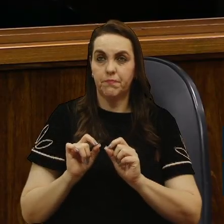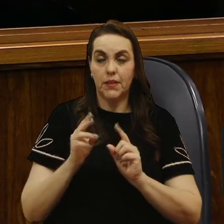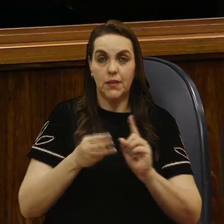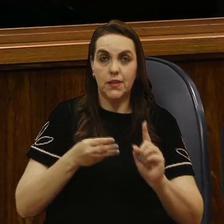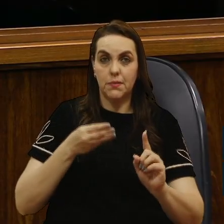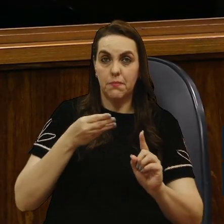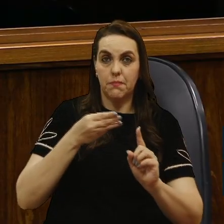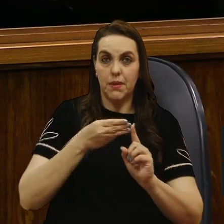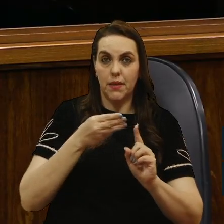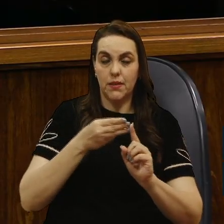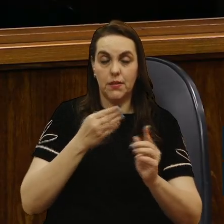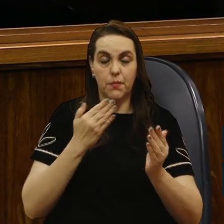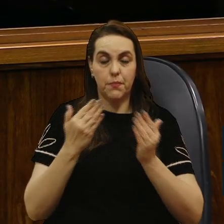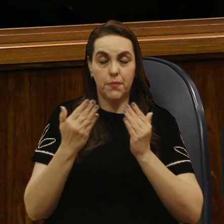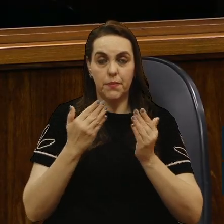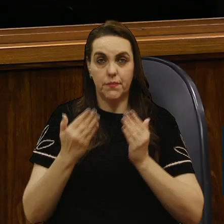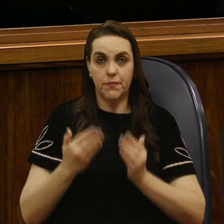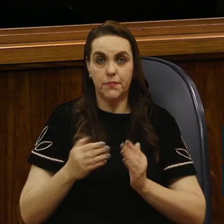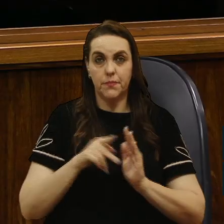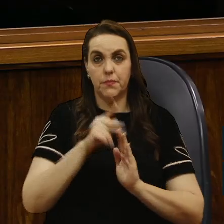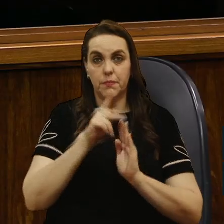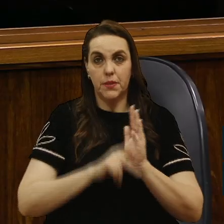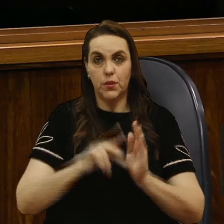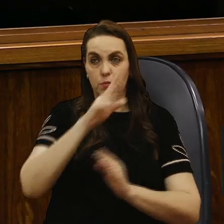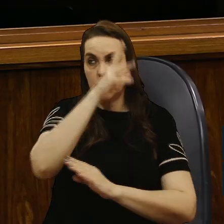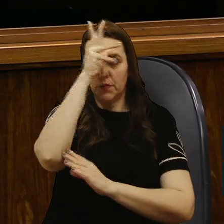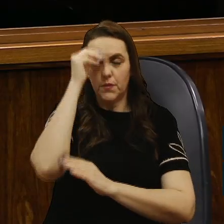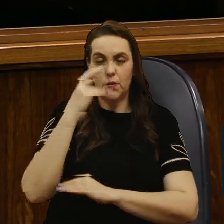metas previstas no Plano Municipal de Saúde